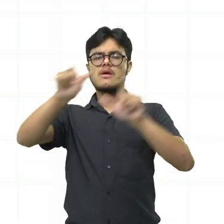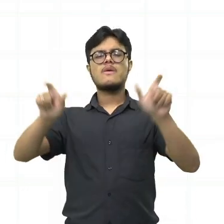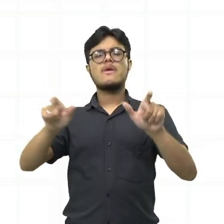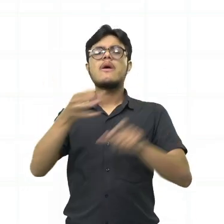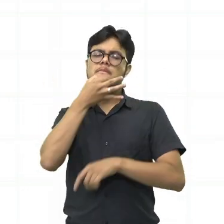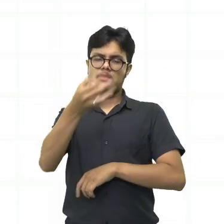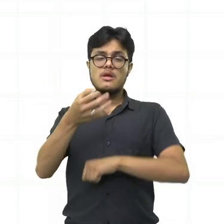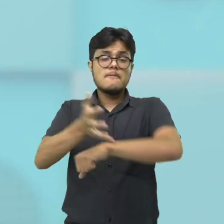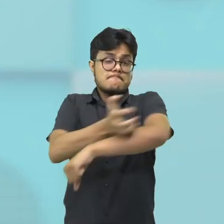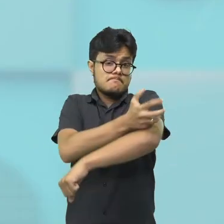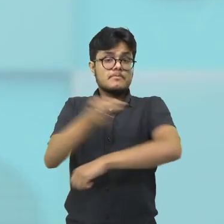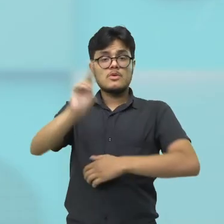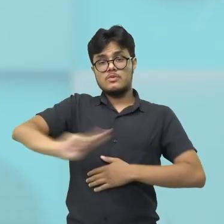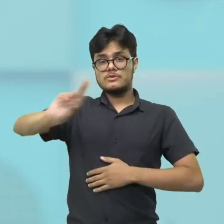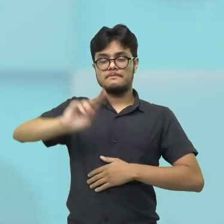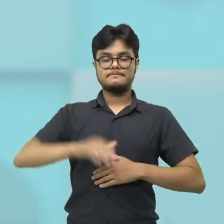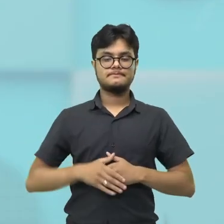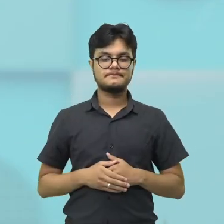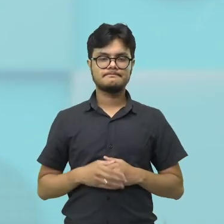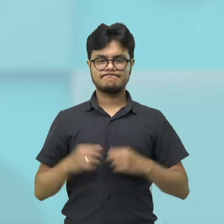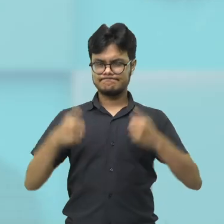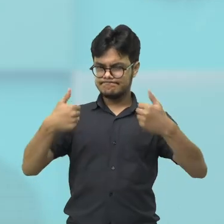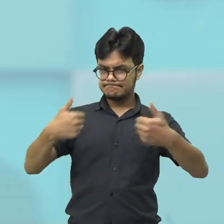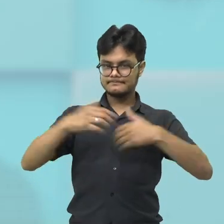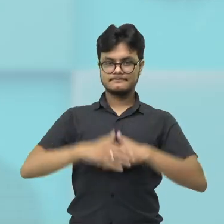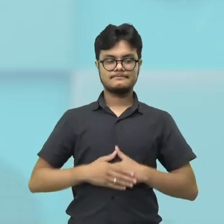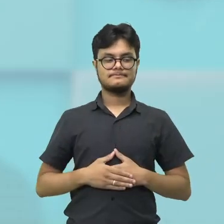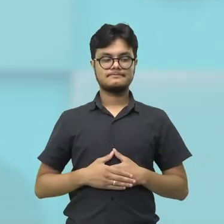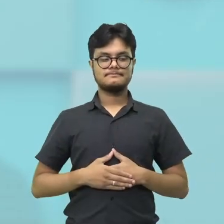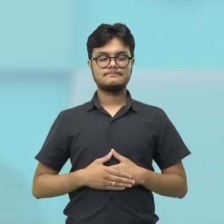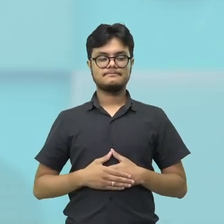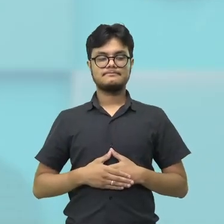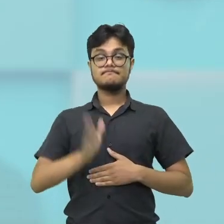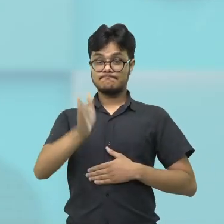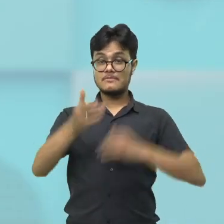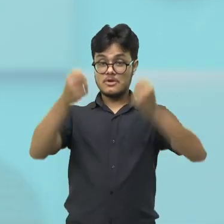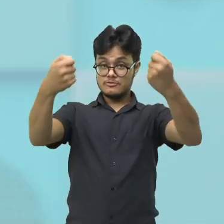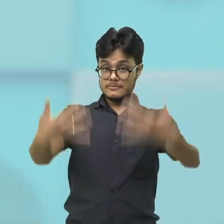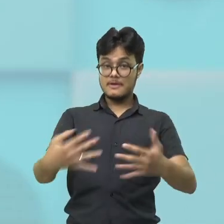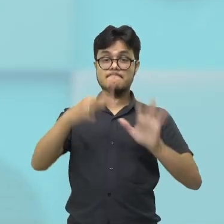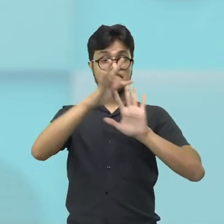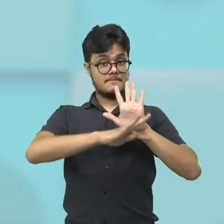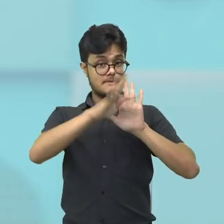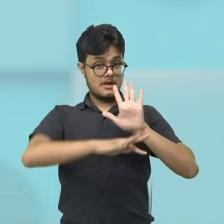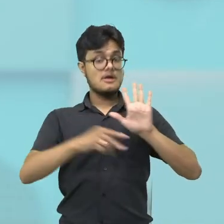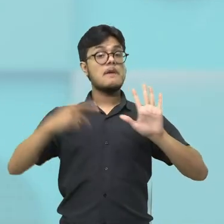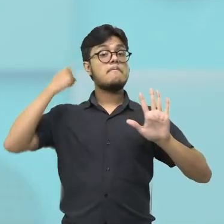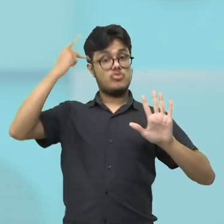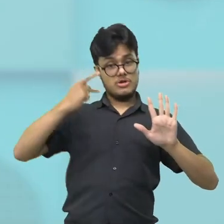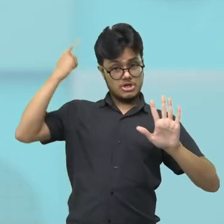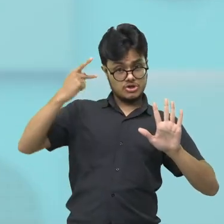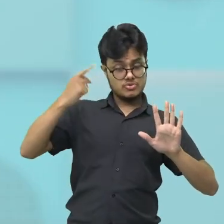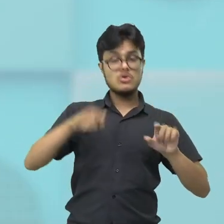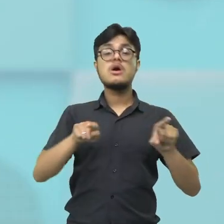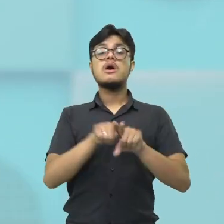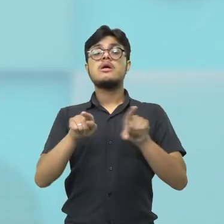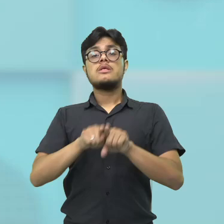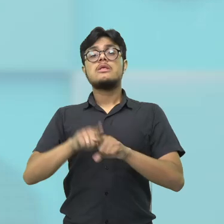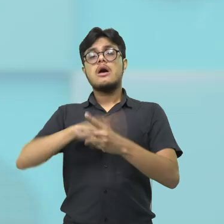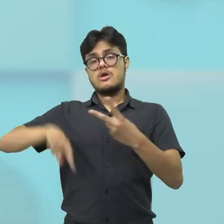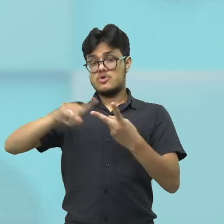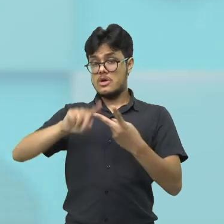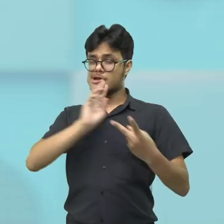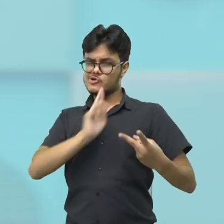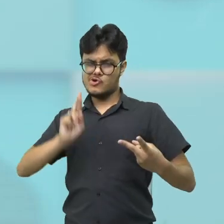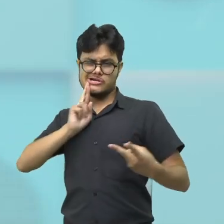apelação emocional. Certo, pessoal? Então, falamos de discurso político, falamos de